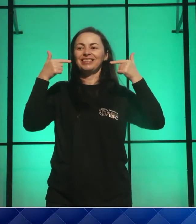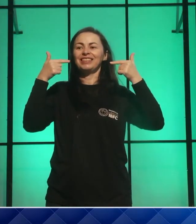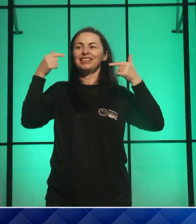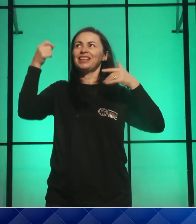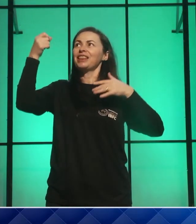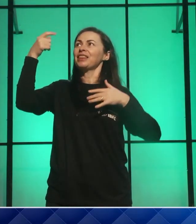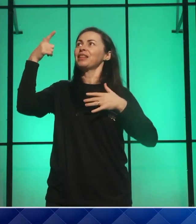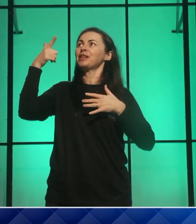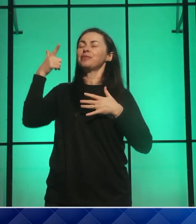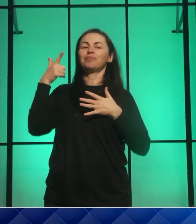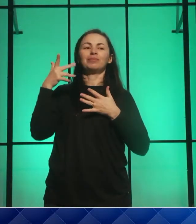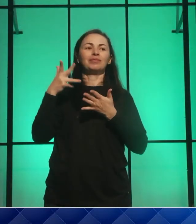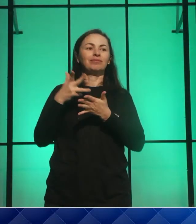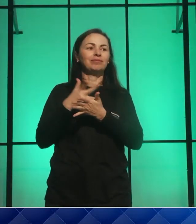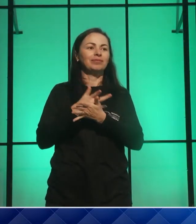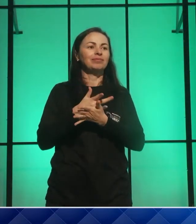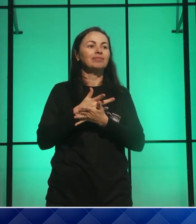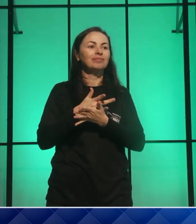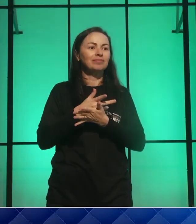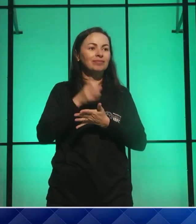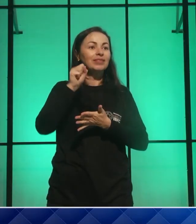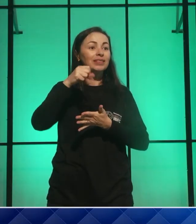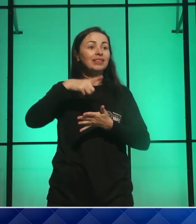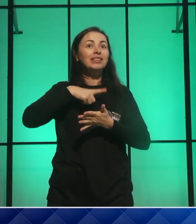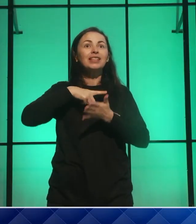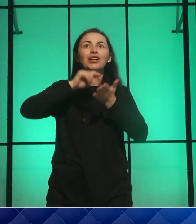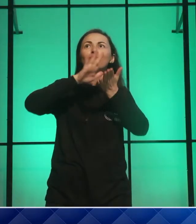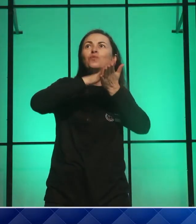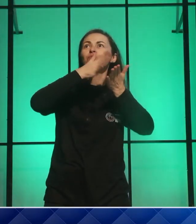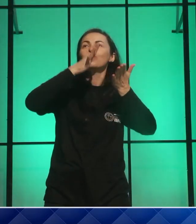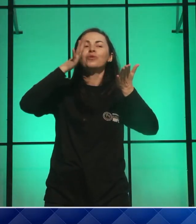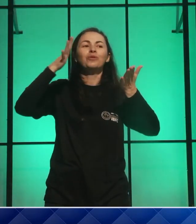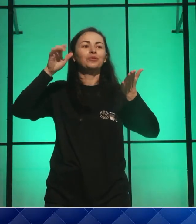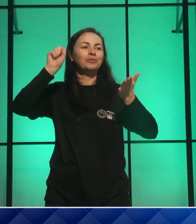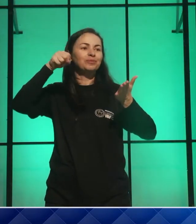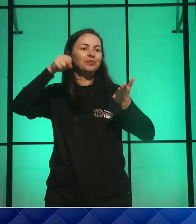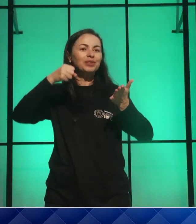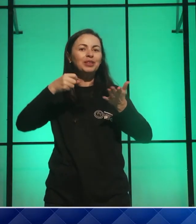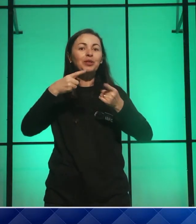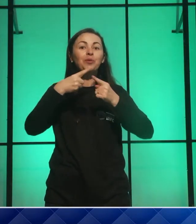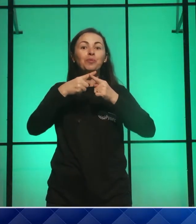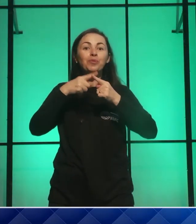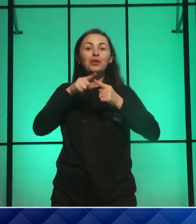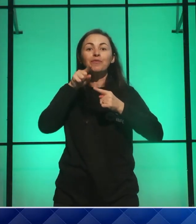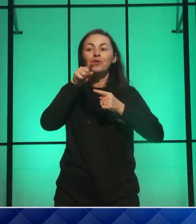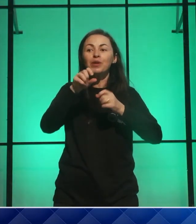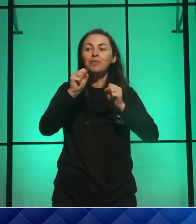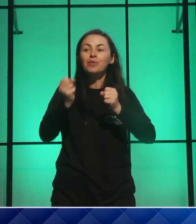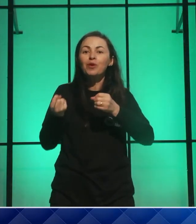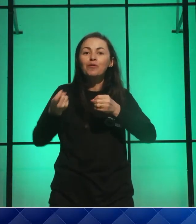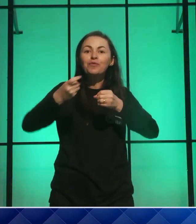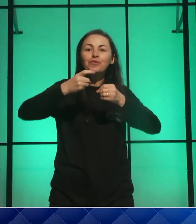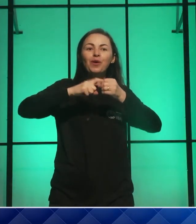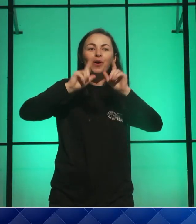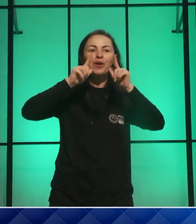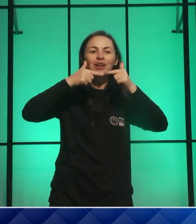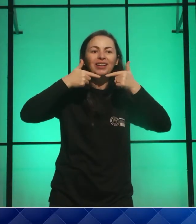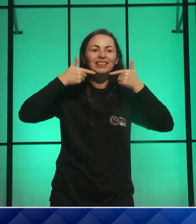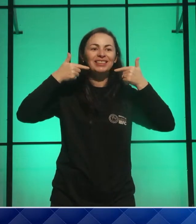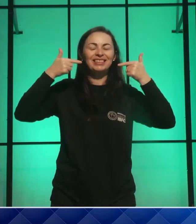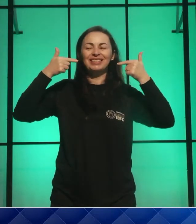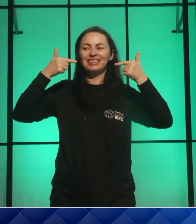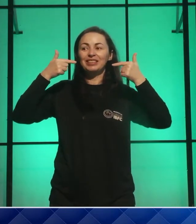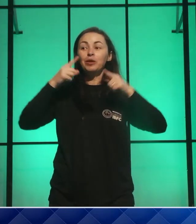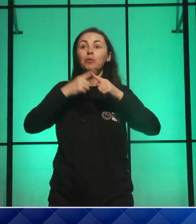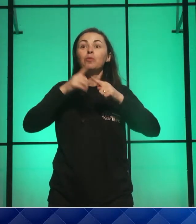pela manhã. Ainda vai brilhar um sol. Você vai voltar a sorrir.